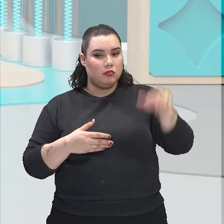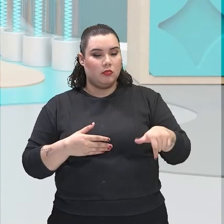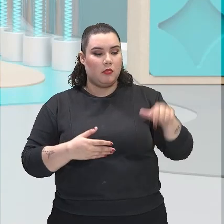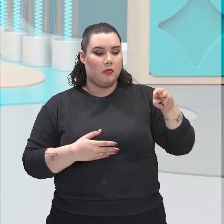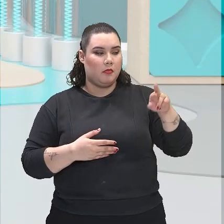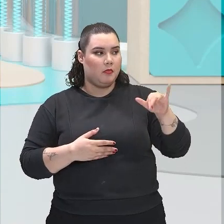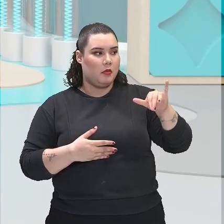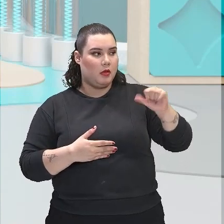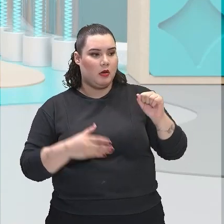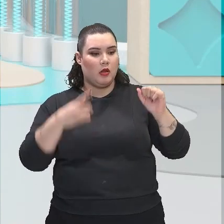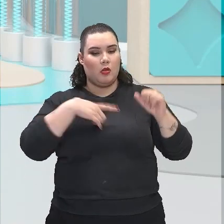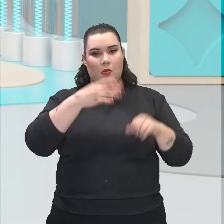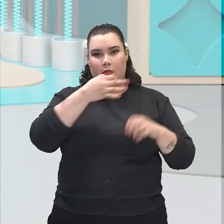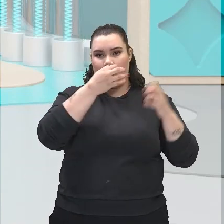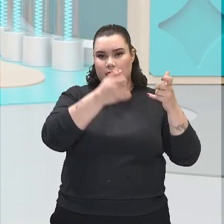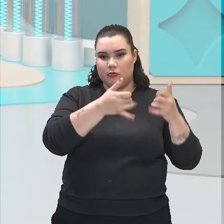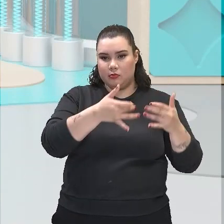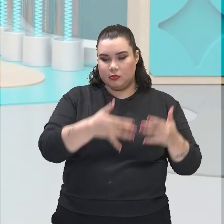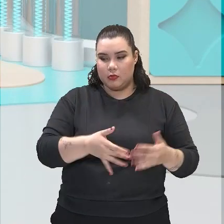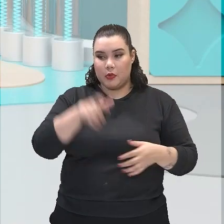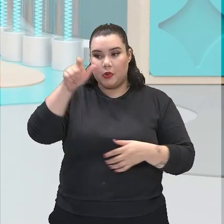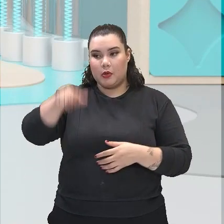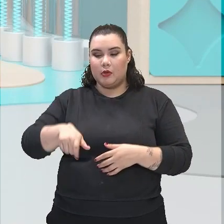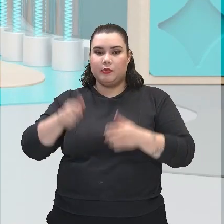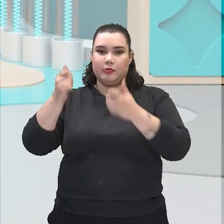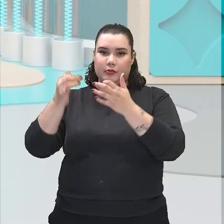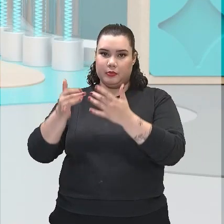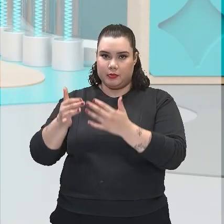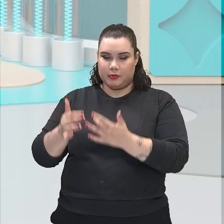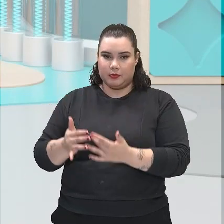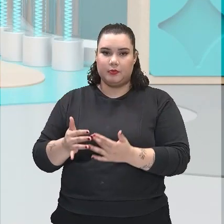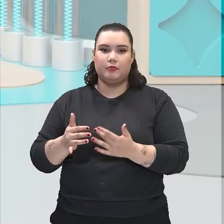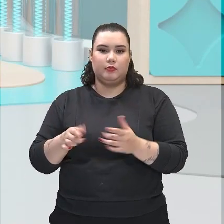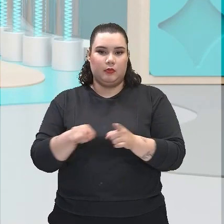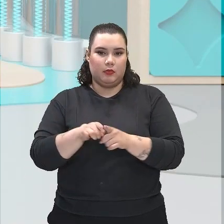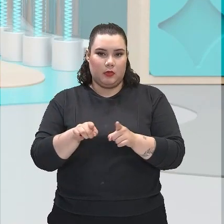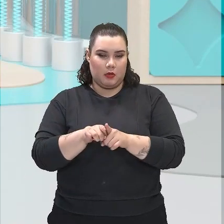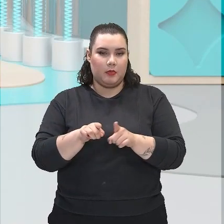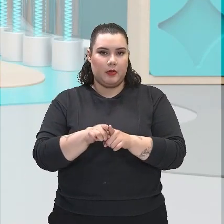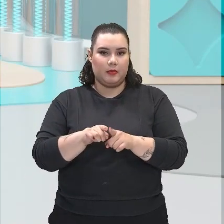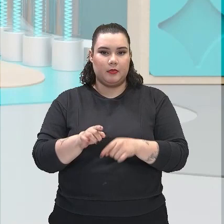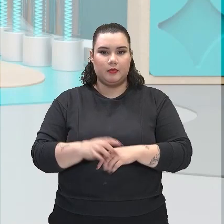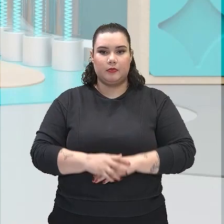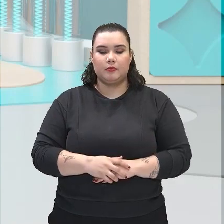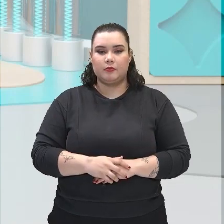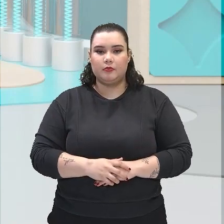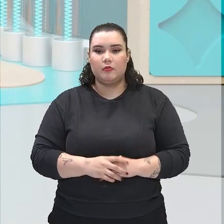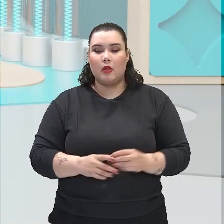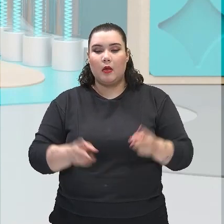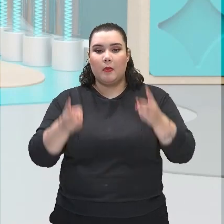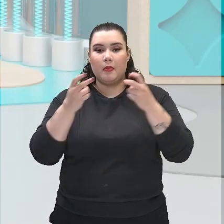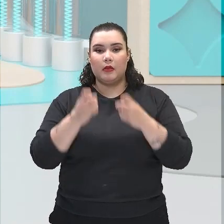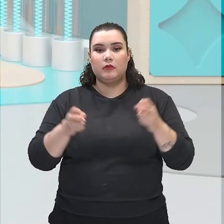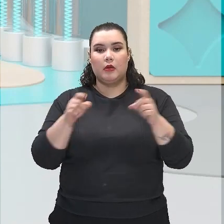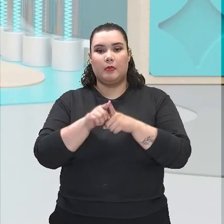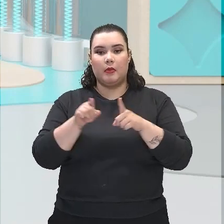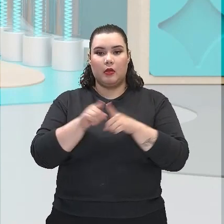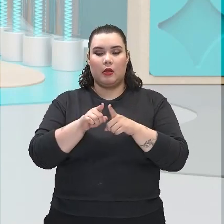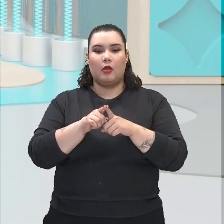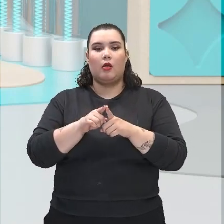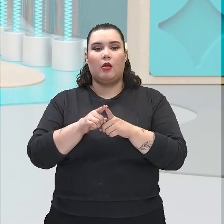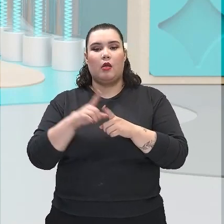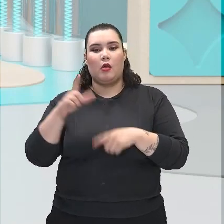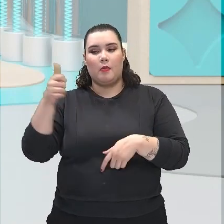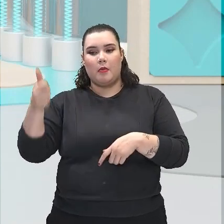de apresentar o seu posicionamento, o seu ponto de vista e os seus argumentos. E percebe que o turno de fala sempre foi